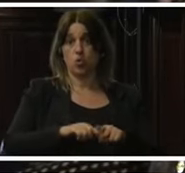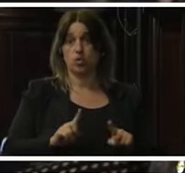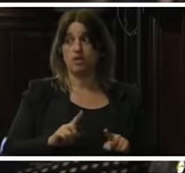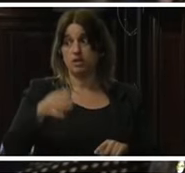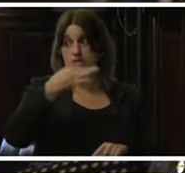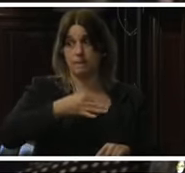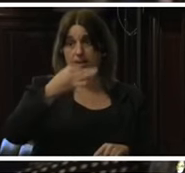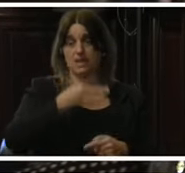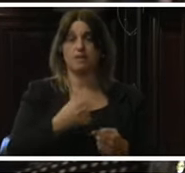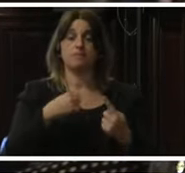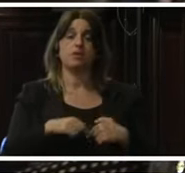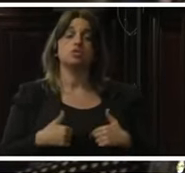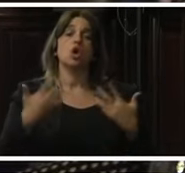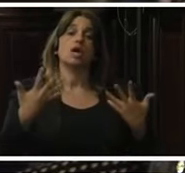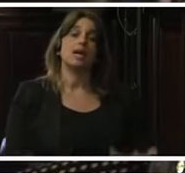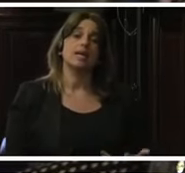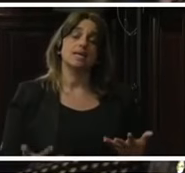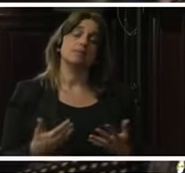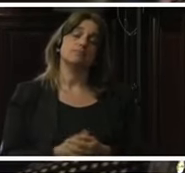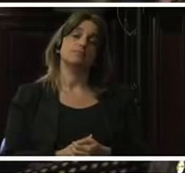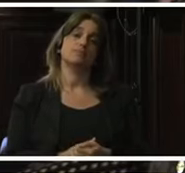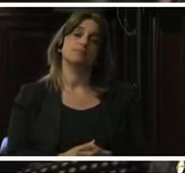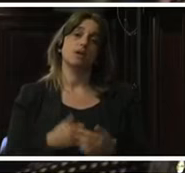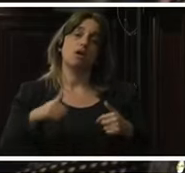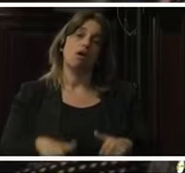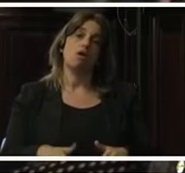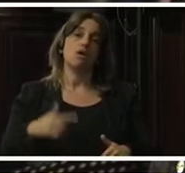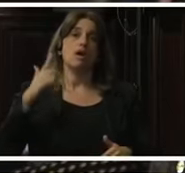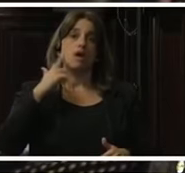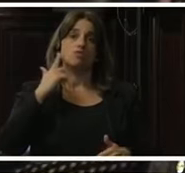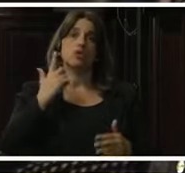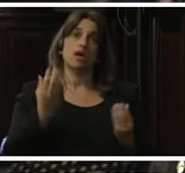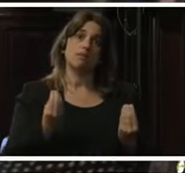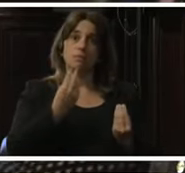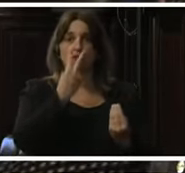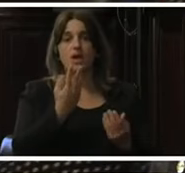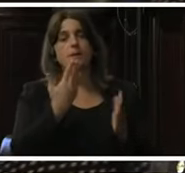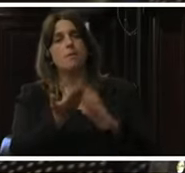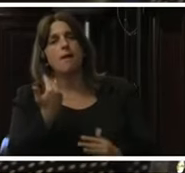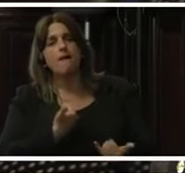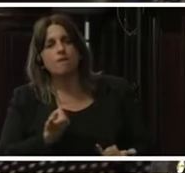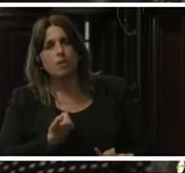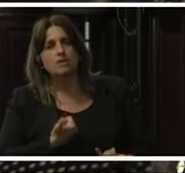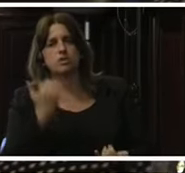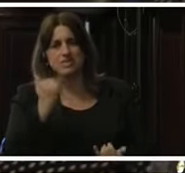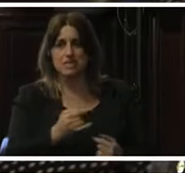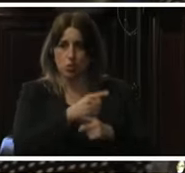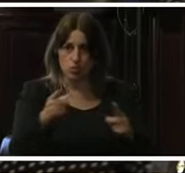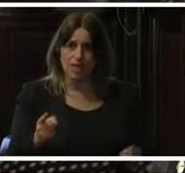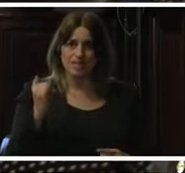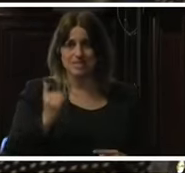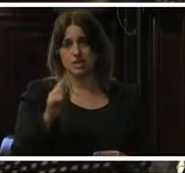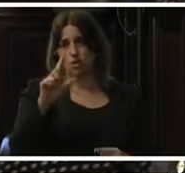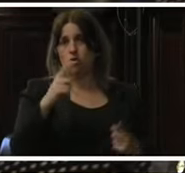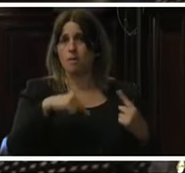muito ouvir mas ter mais informação do estado além de vocês sobre a possível